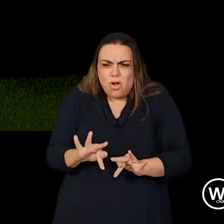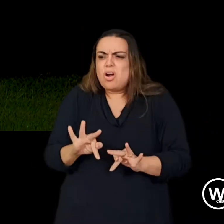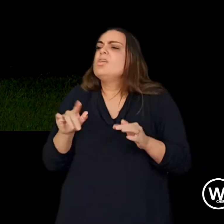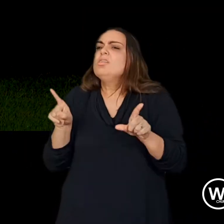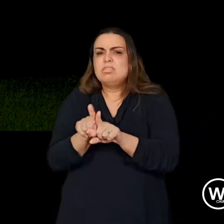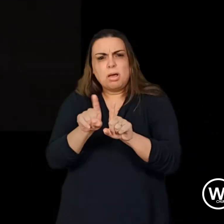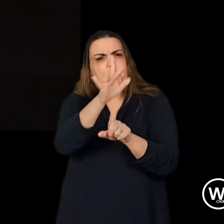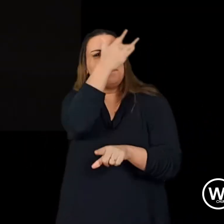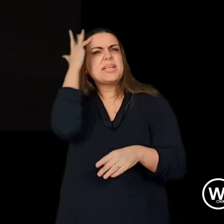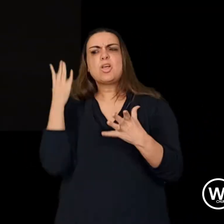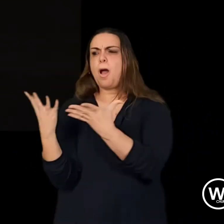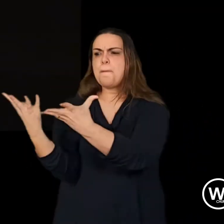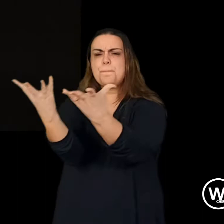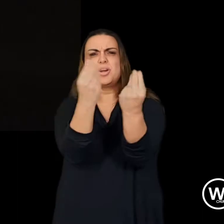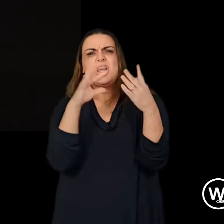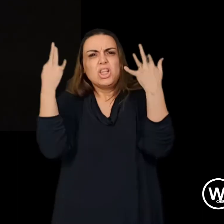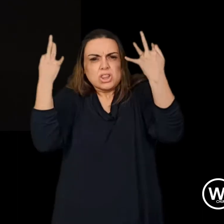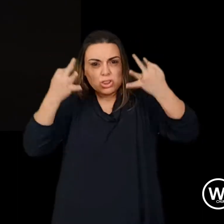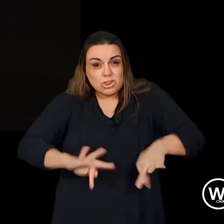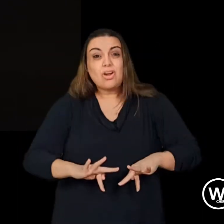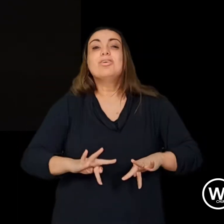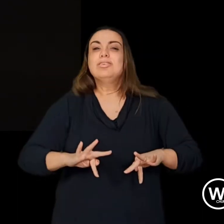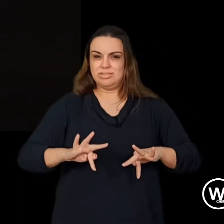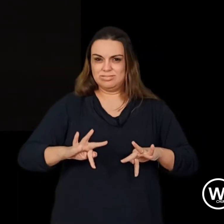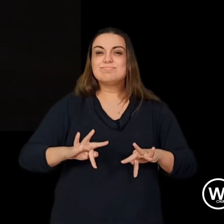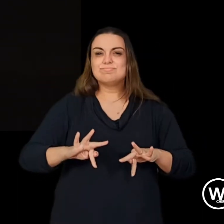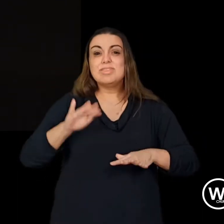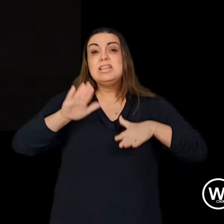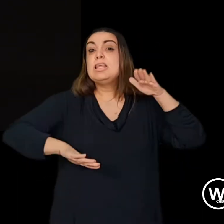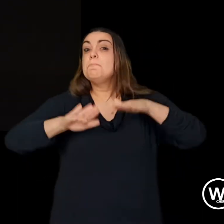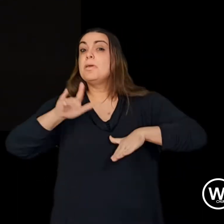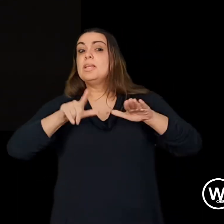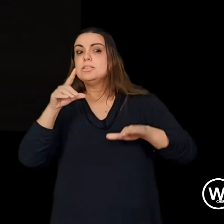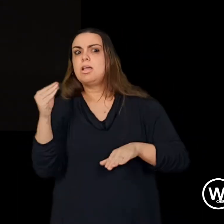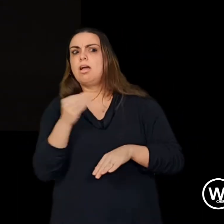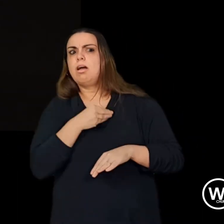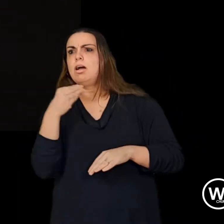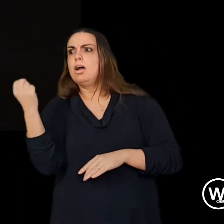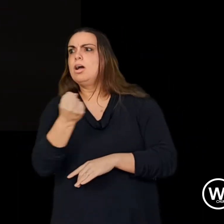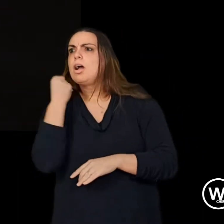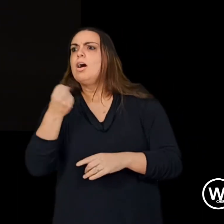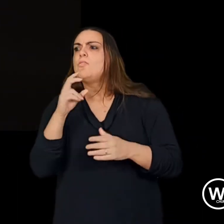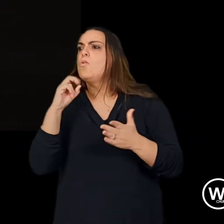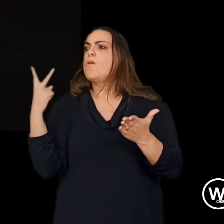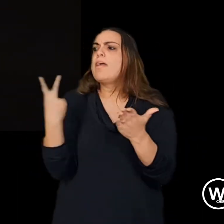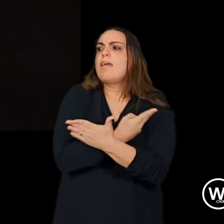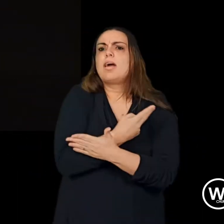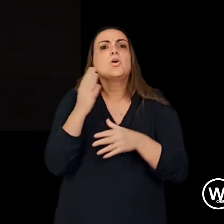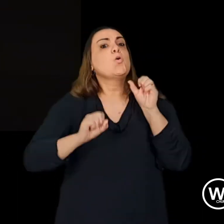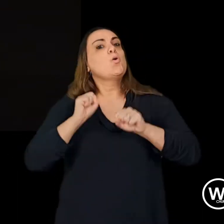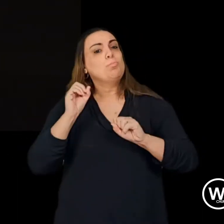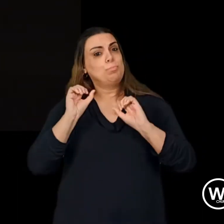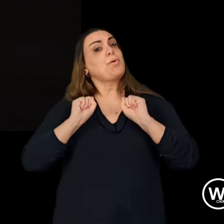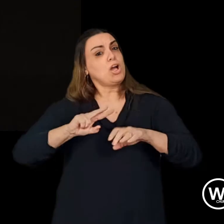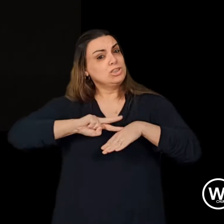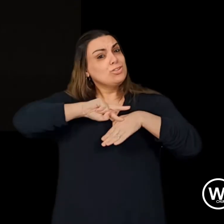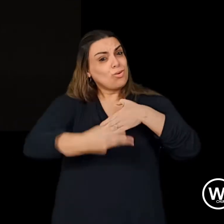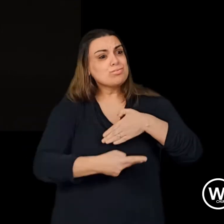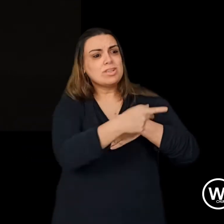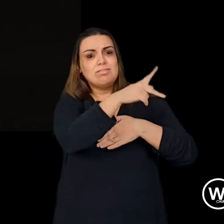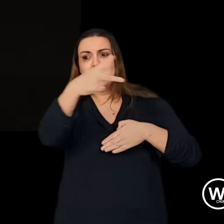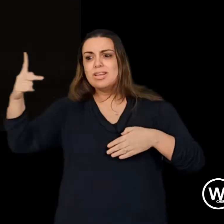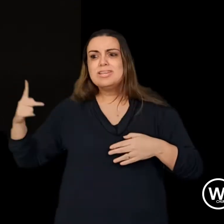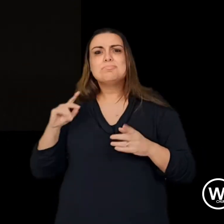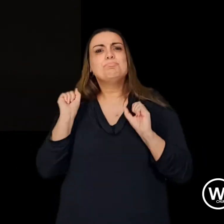mas em muitas outras pessoas, dependendo do erro que você comete. Agora, Deus, ele estabelece alguns alvos para os